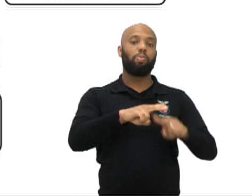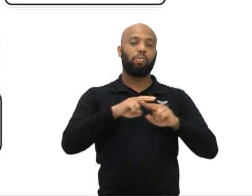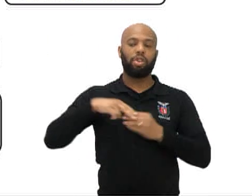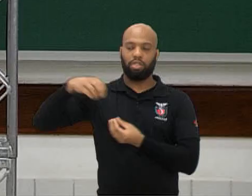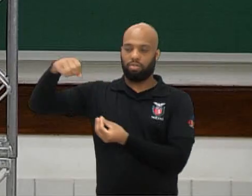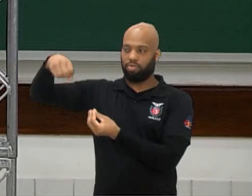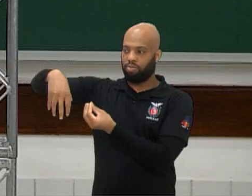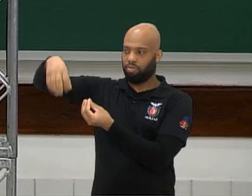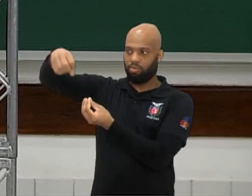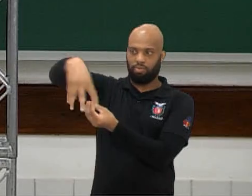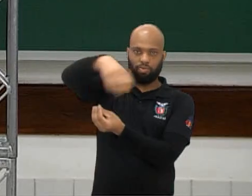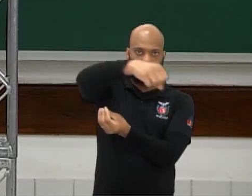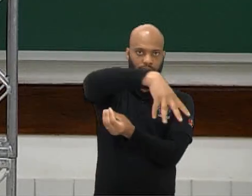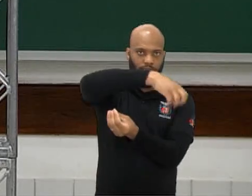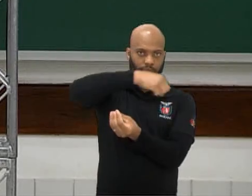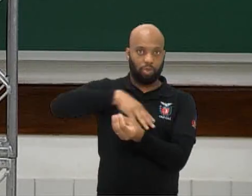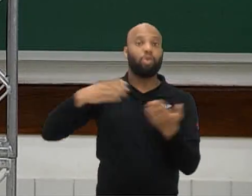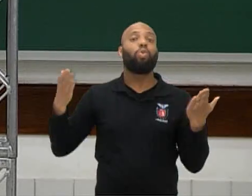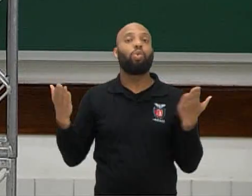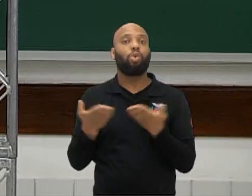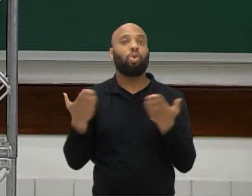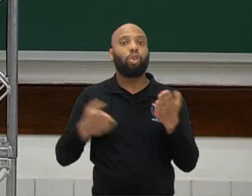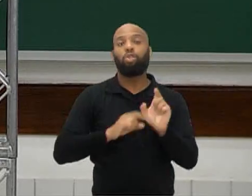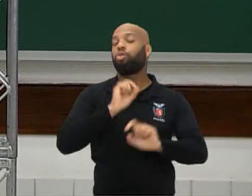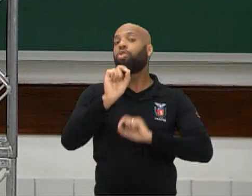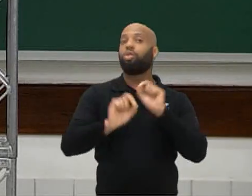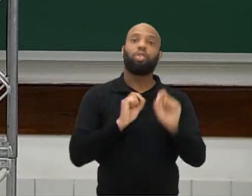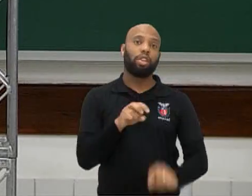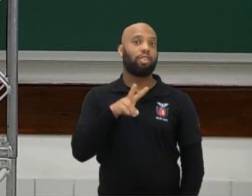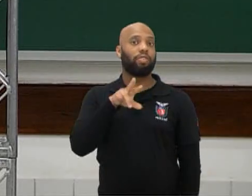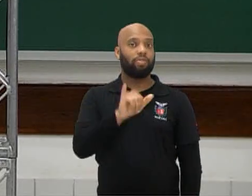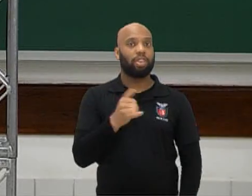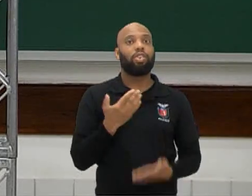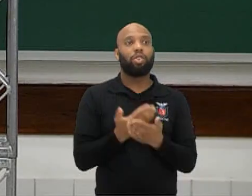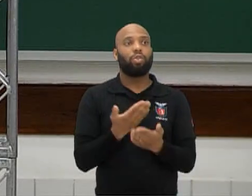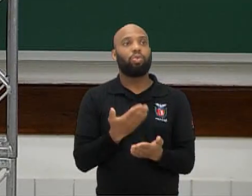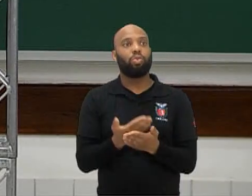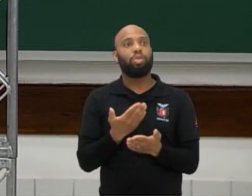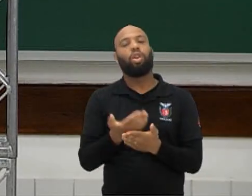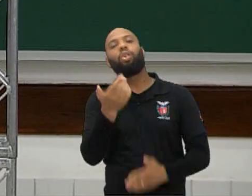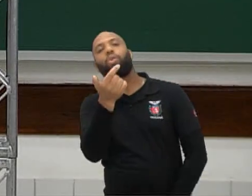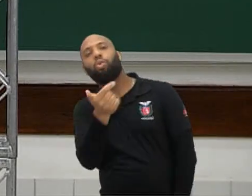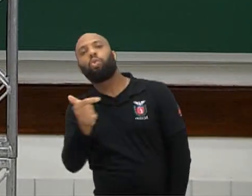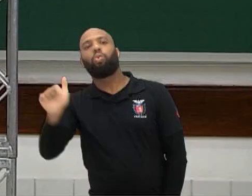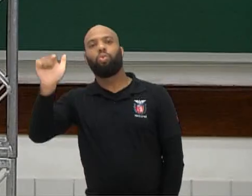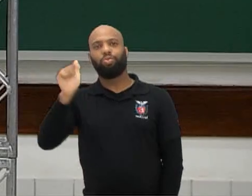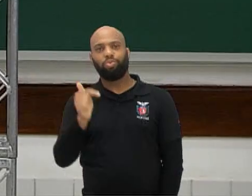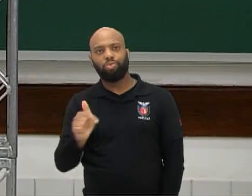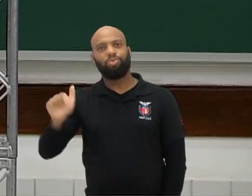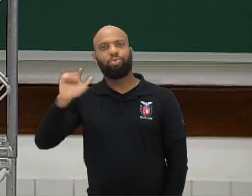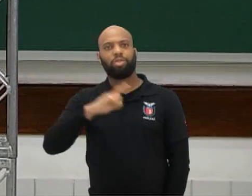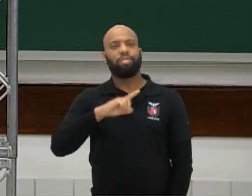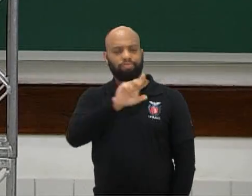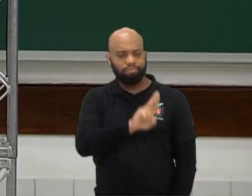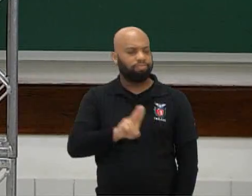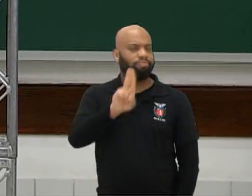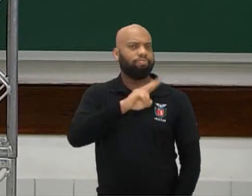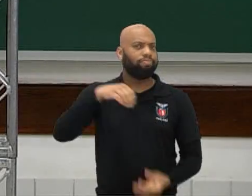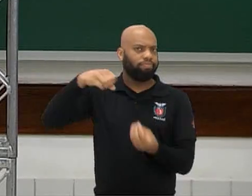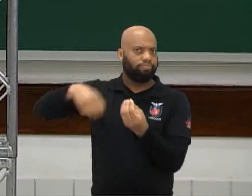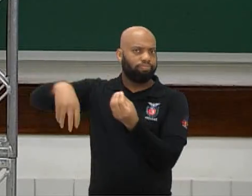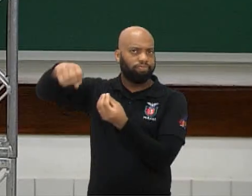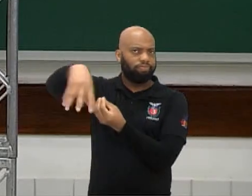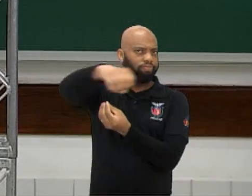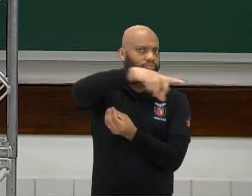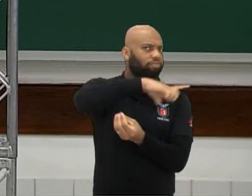fungos. Bom, na aula de hoje a gente vai trabalhar com as outras utilidades